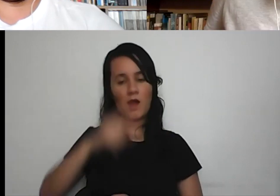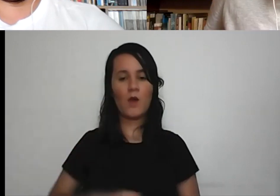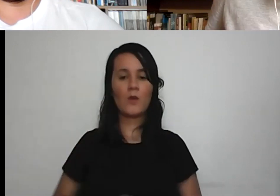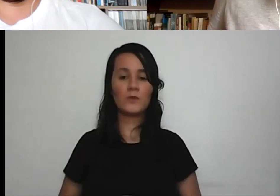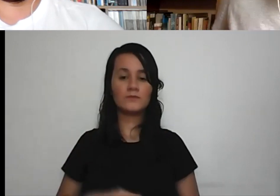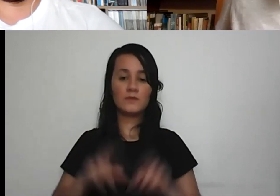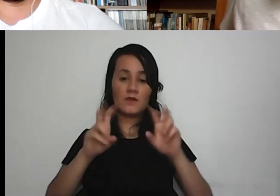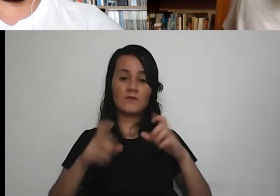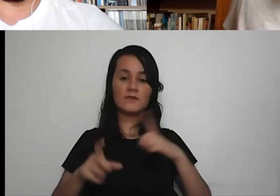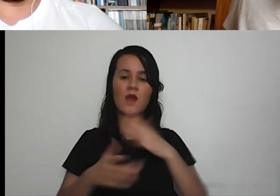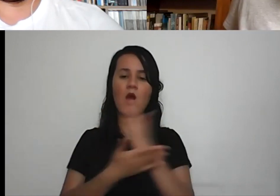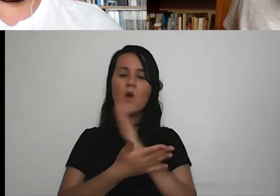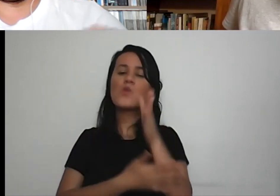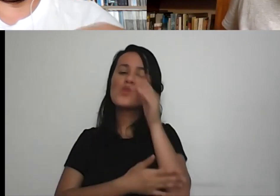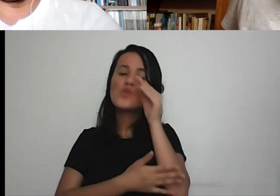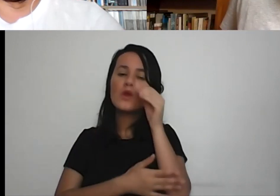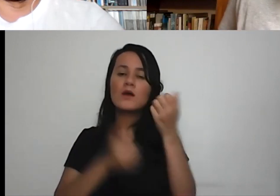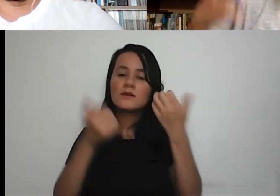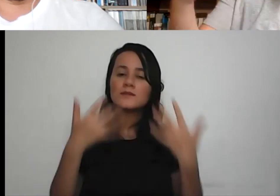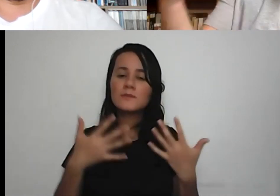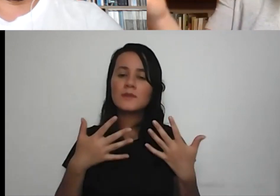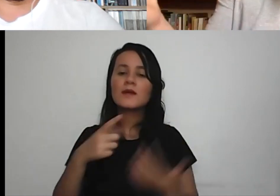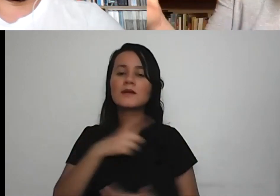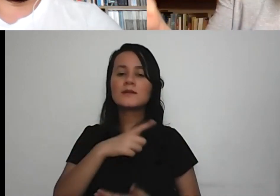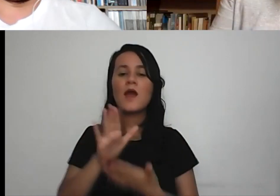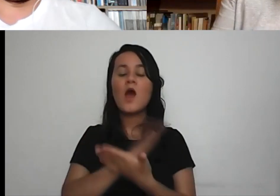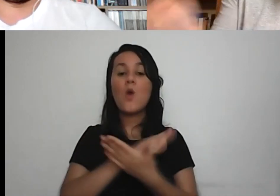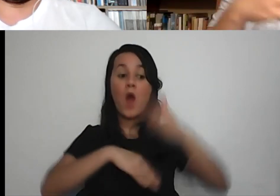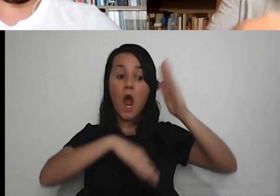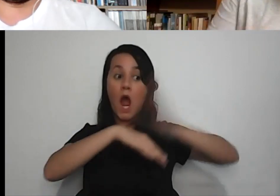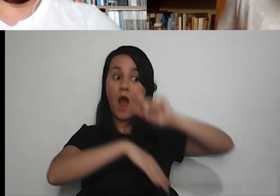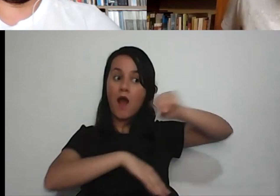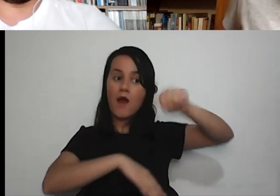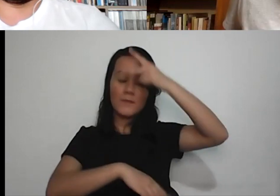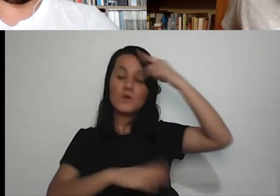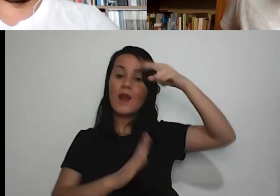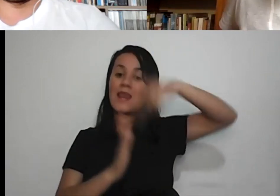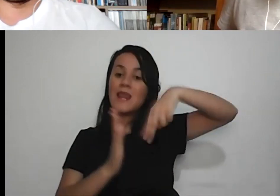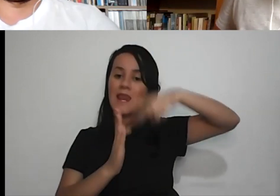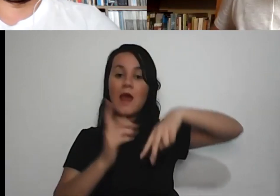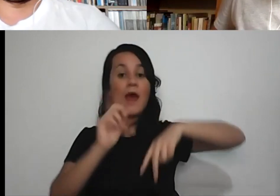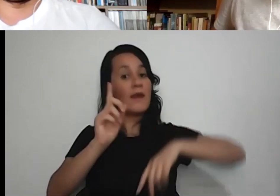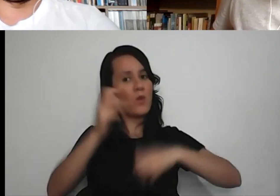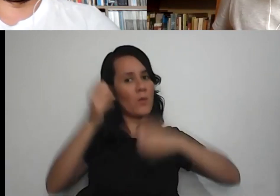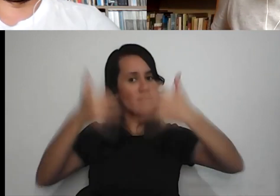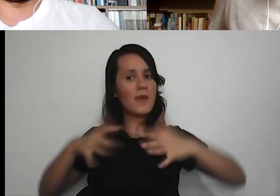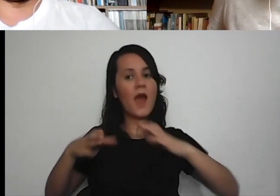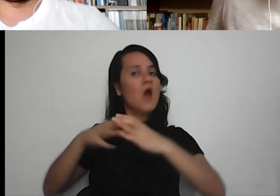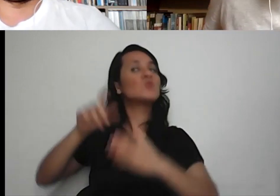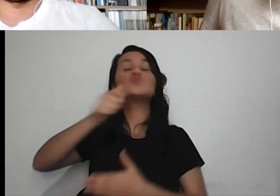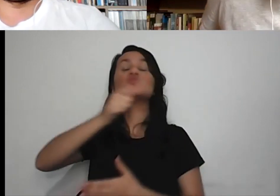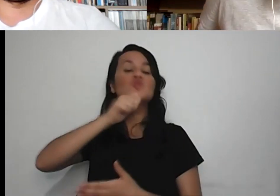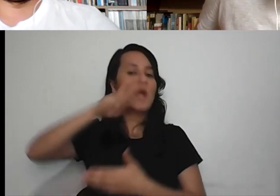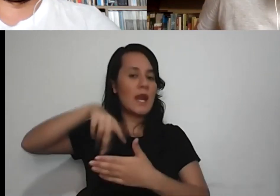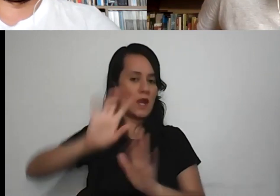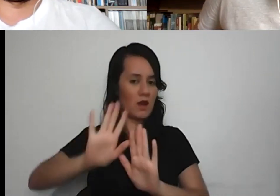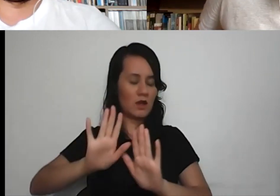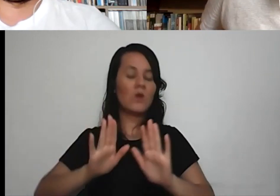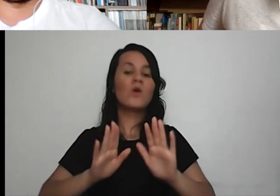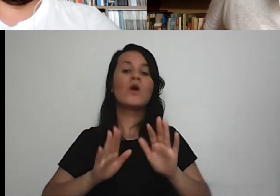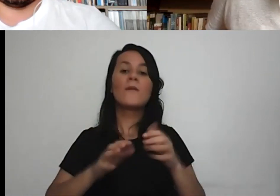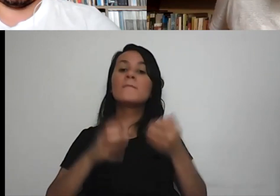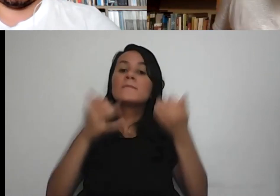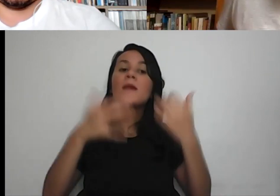curiosas que aparecem ali. Uma delas é que quando, para os leitores, né, já excluindo os não leitores, você pergunta